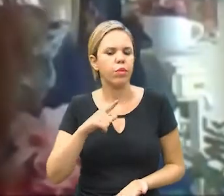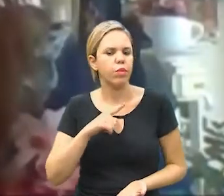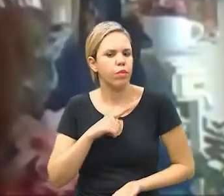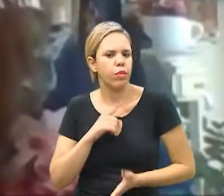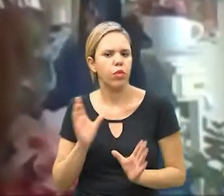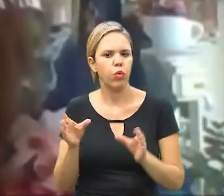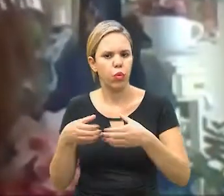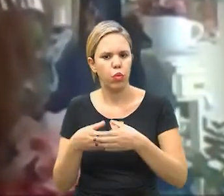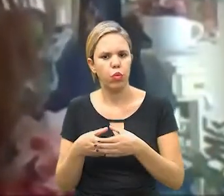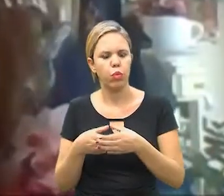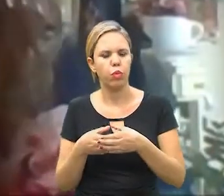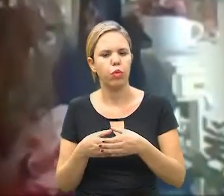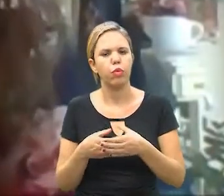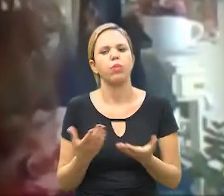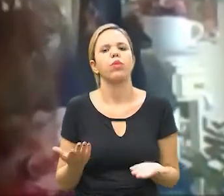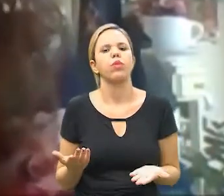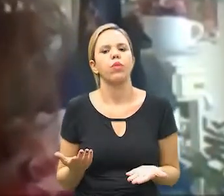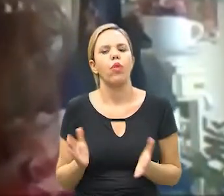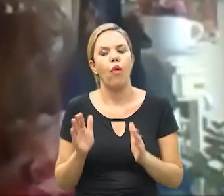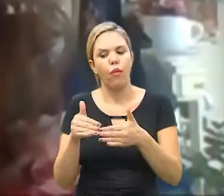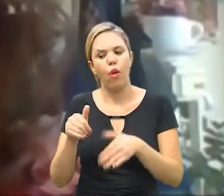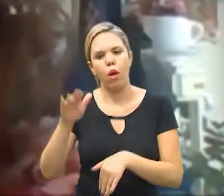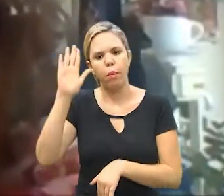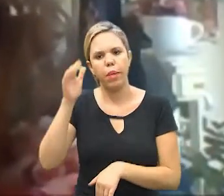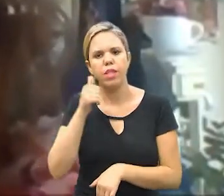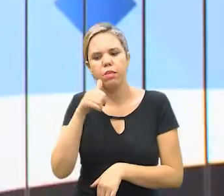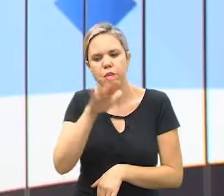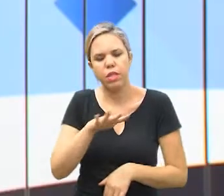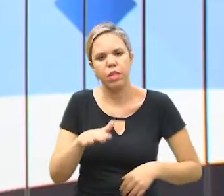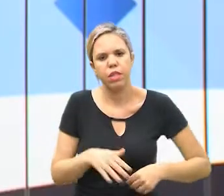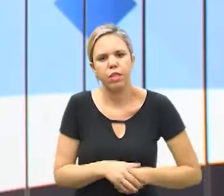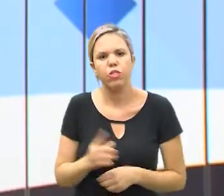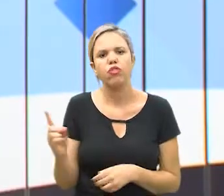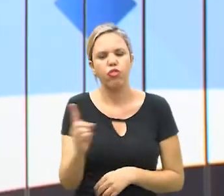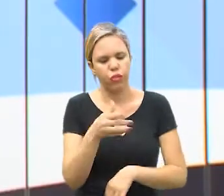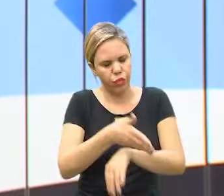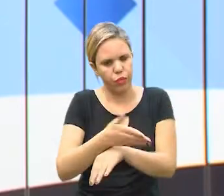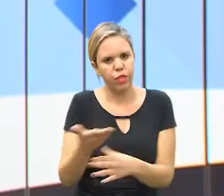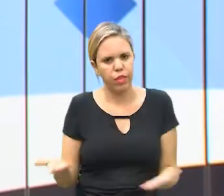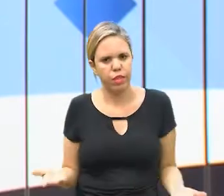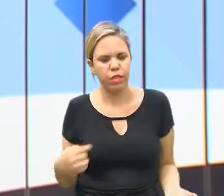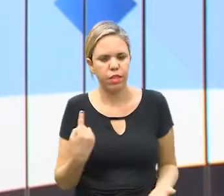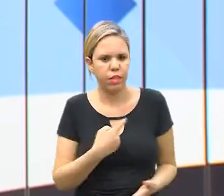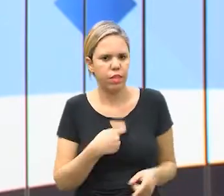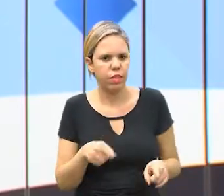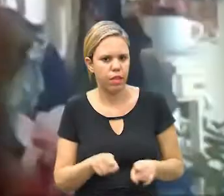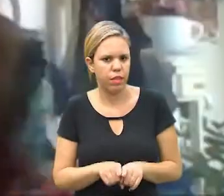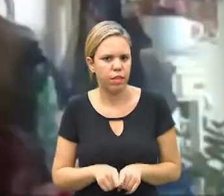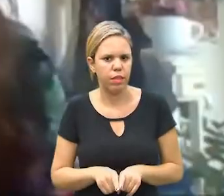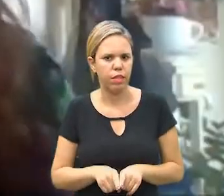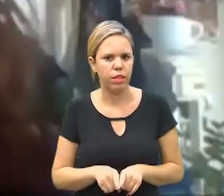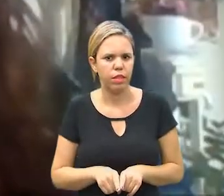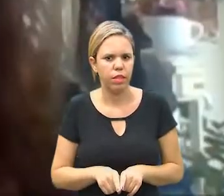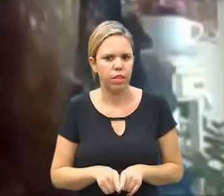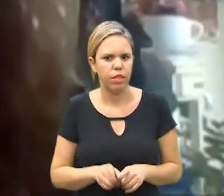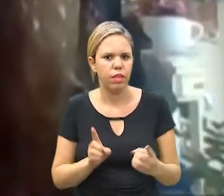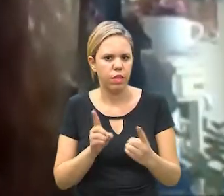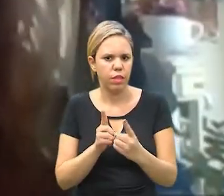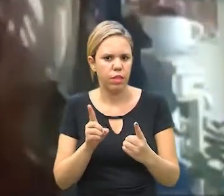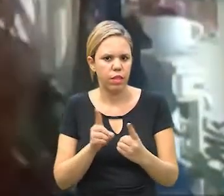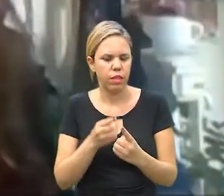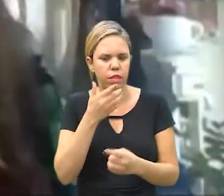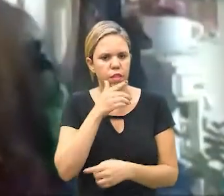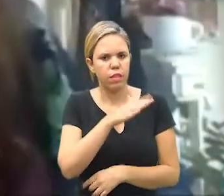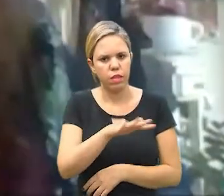o Grupo Primavera, por exemplo, que ele foca mais as meninas. Eu já fui lá também. Embora nós também façamos atendimento